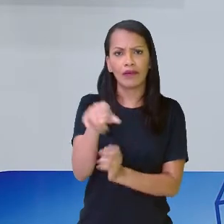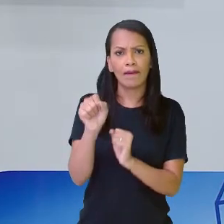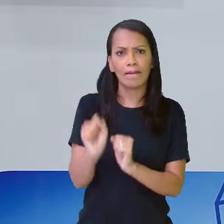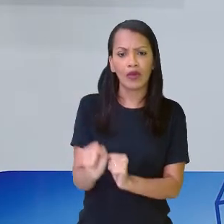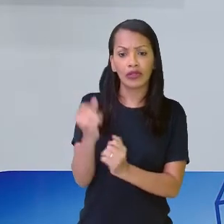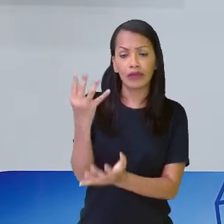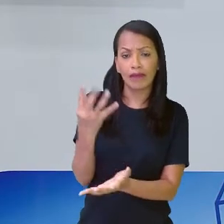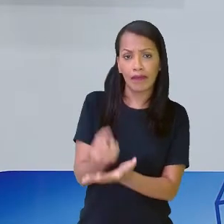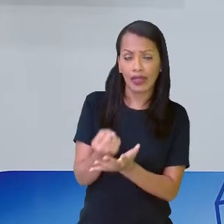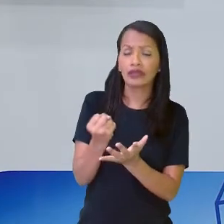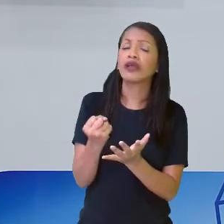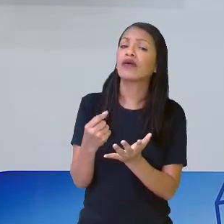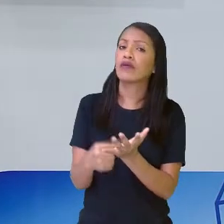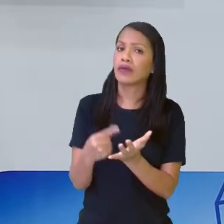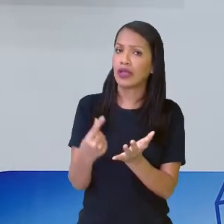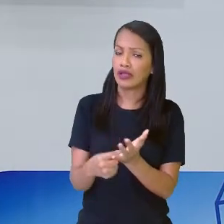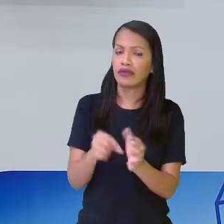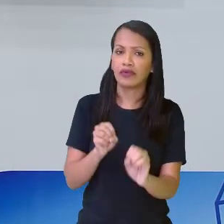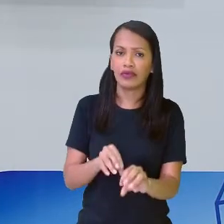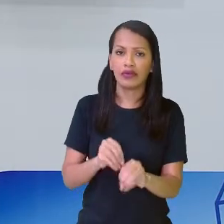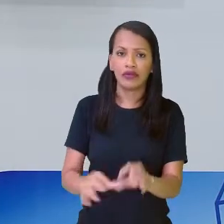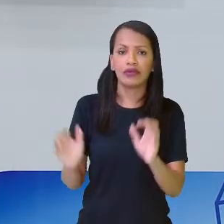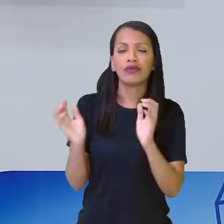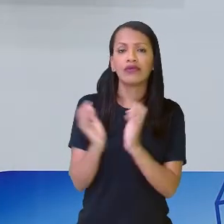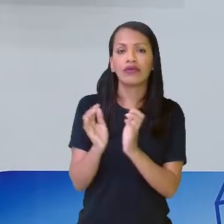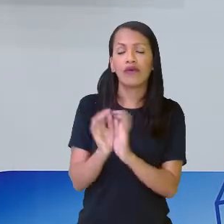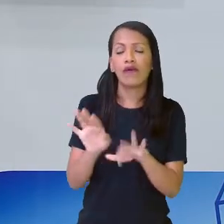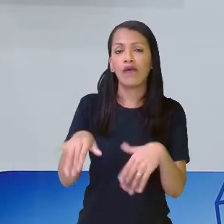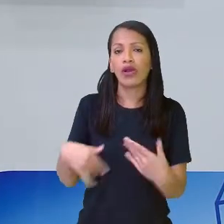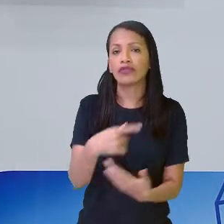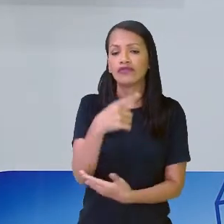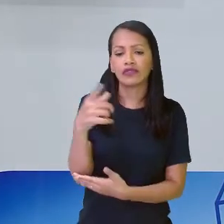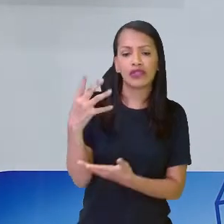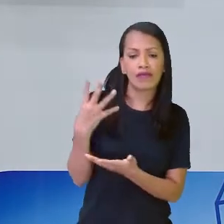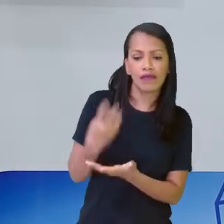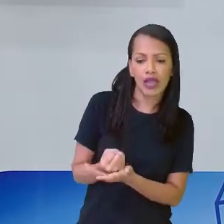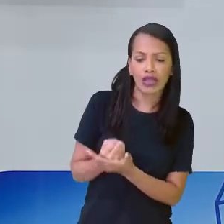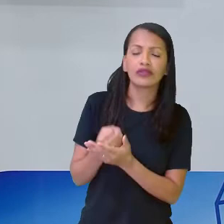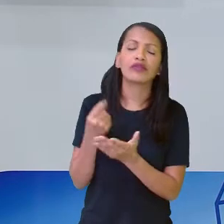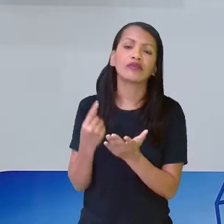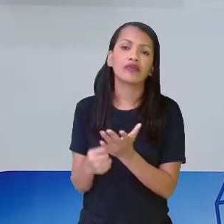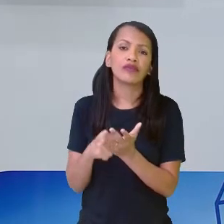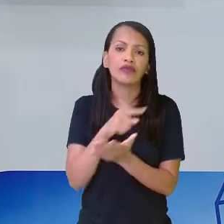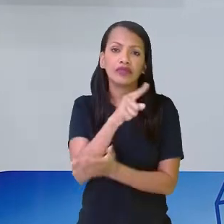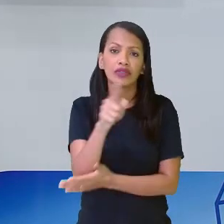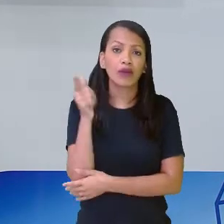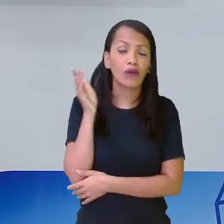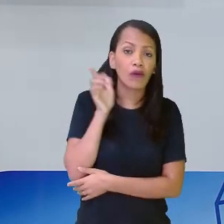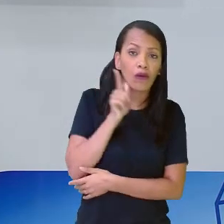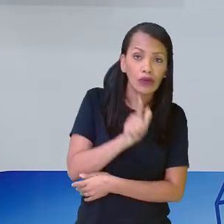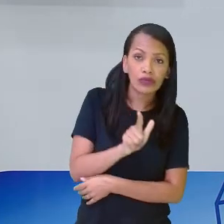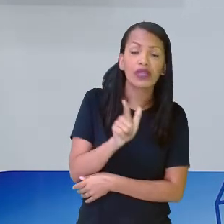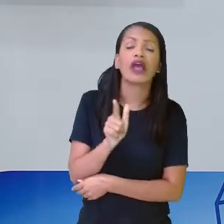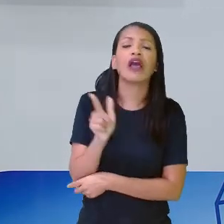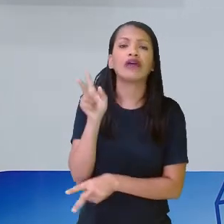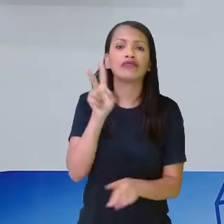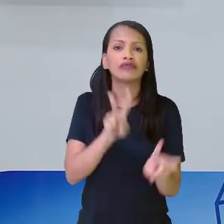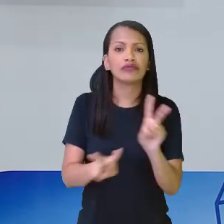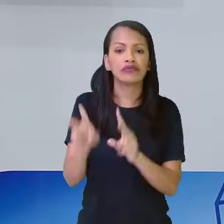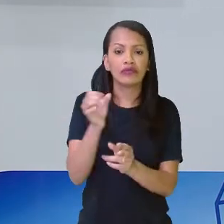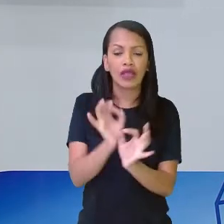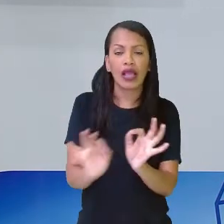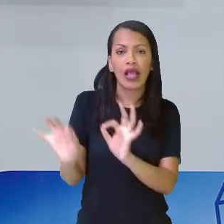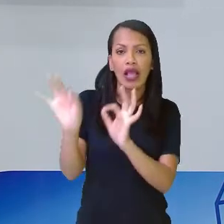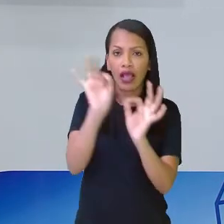baixar o aplicativo do Educa Recife. Quando você baixa o aplicativo, você consegue assistir a aula e interagir